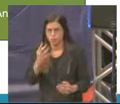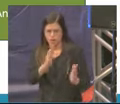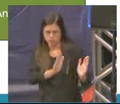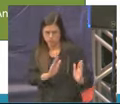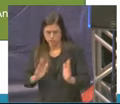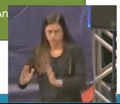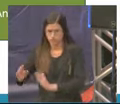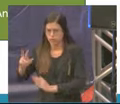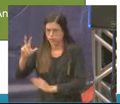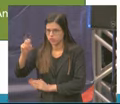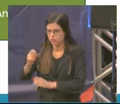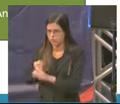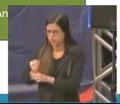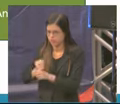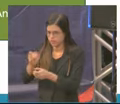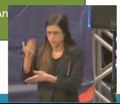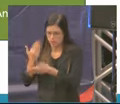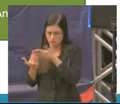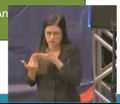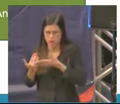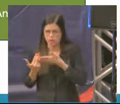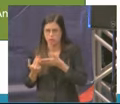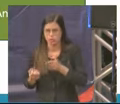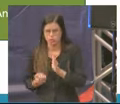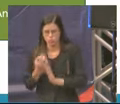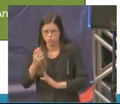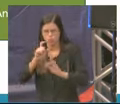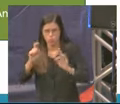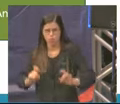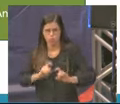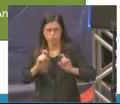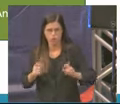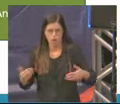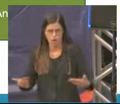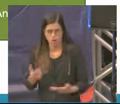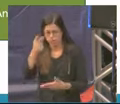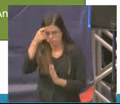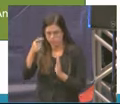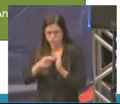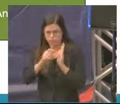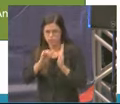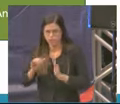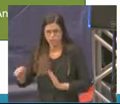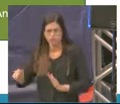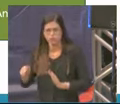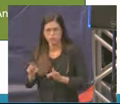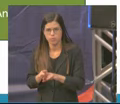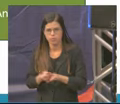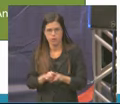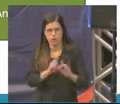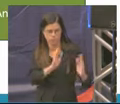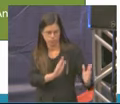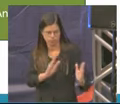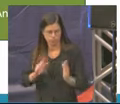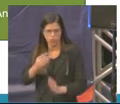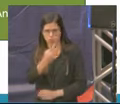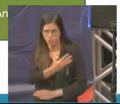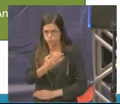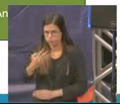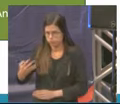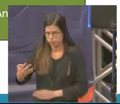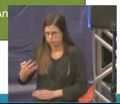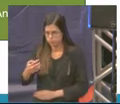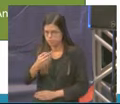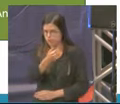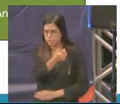atrás com a revolução dos microcomputadores e agora com a inteligência artificial a gente está vendo também as novas 4 fases, mas só as 2 primeiras ocorreram. Faltam